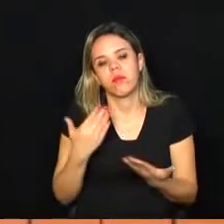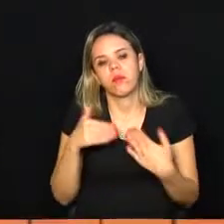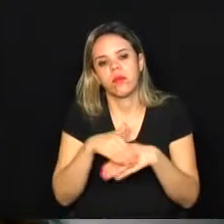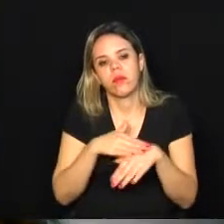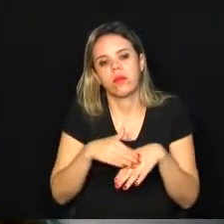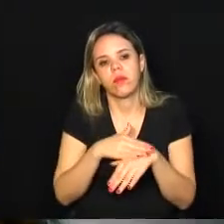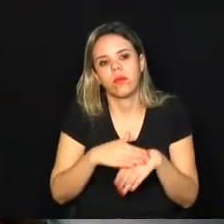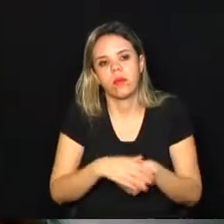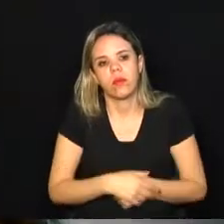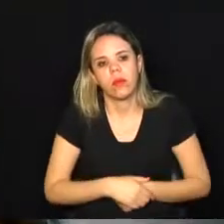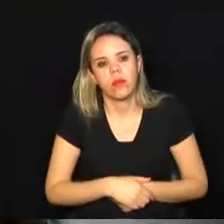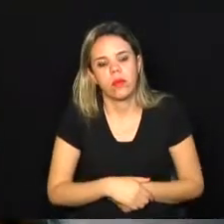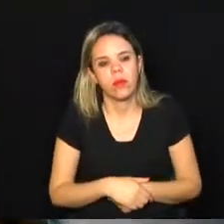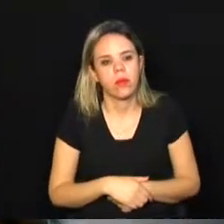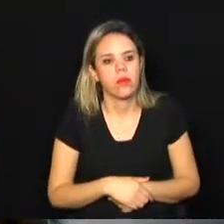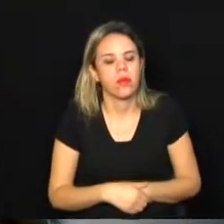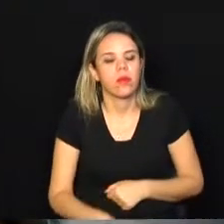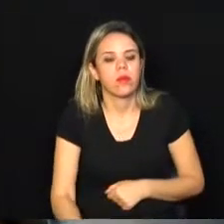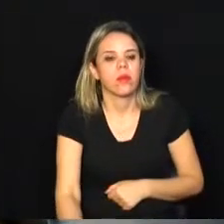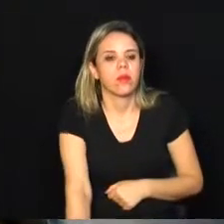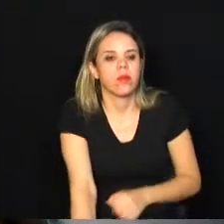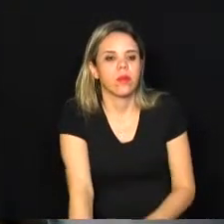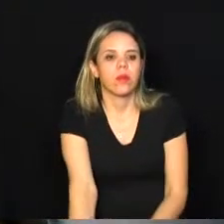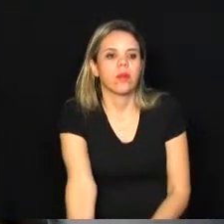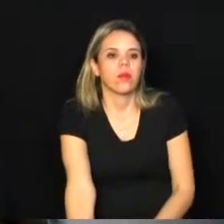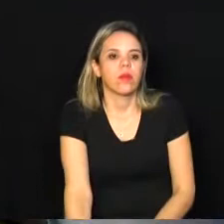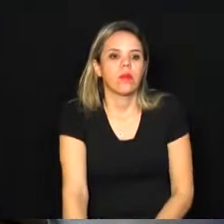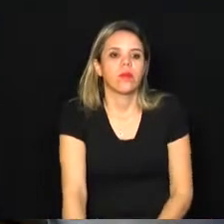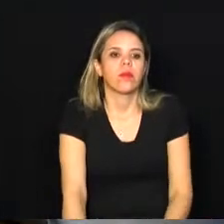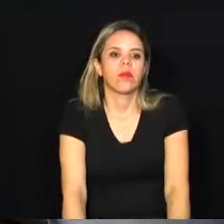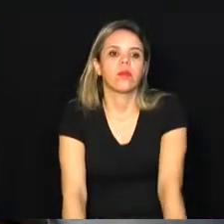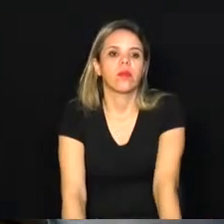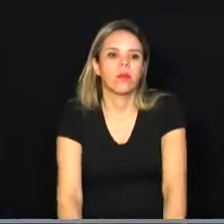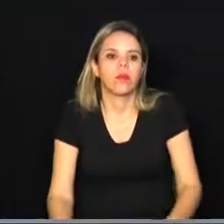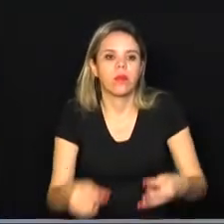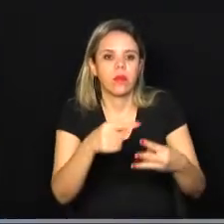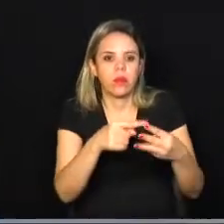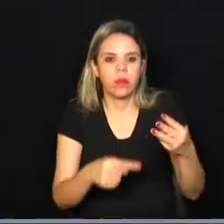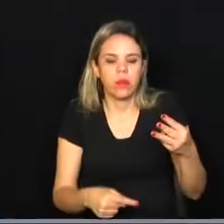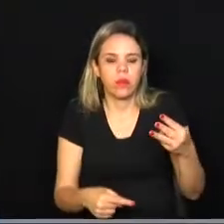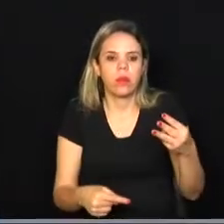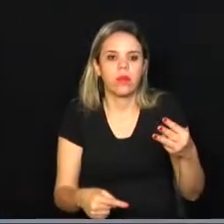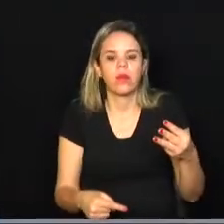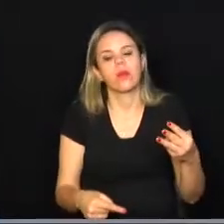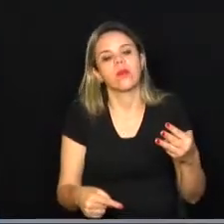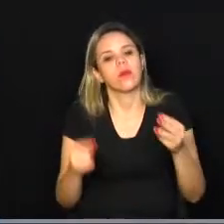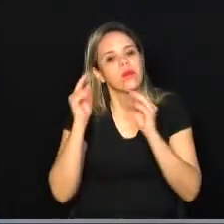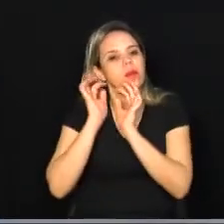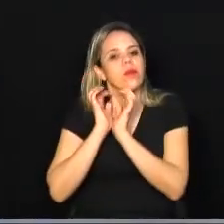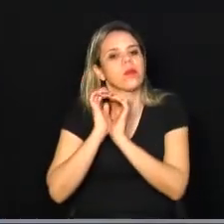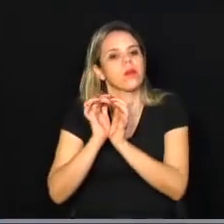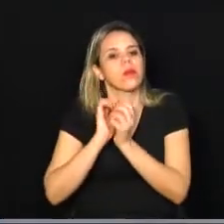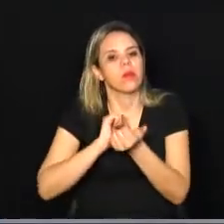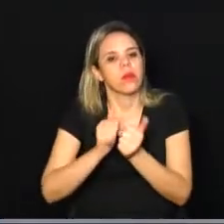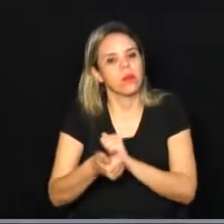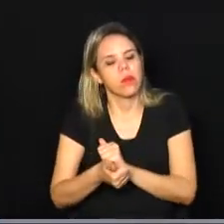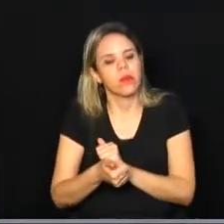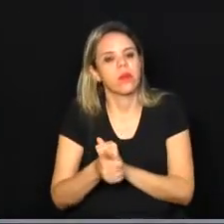conversa? Gabriel, aí são os 3 pilares da neuroesporte, né? O primeiro pilar da